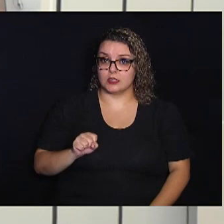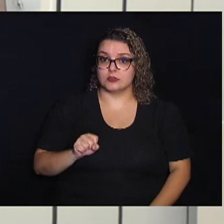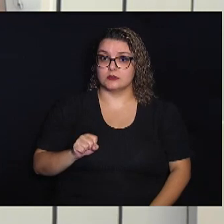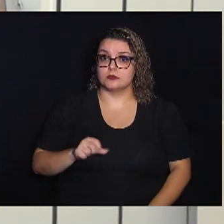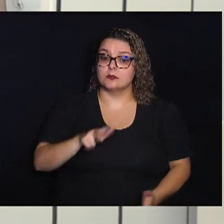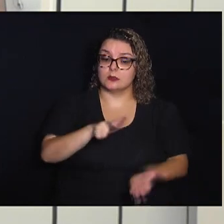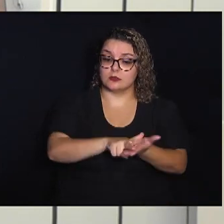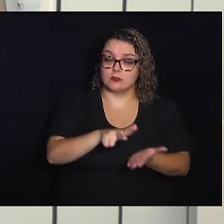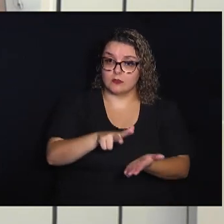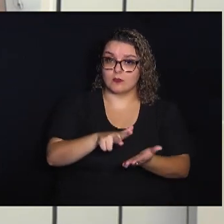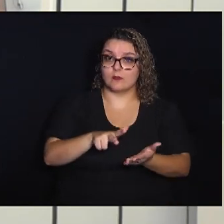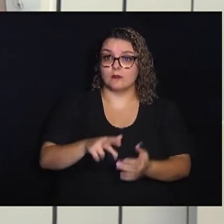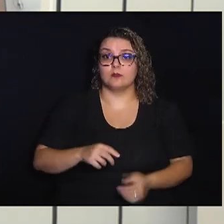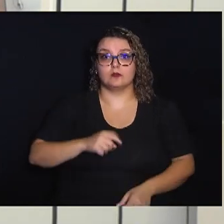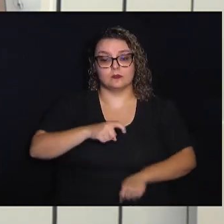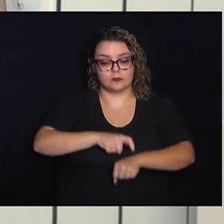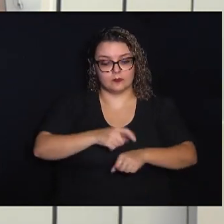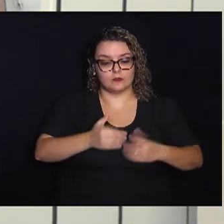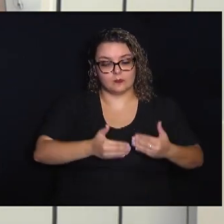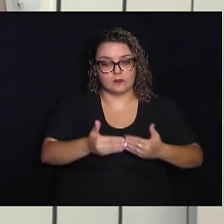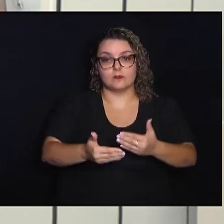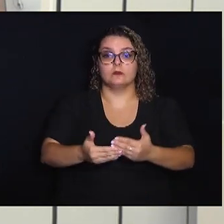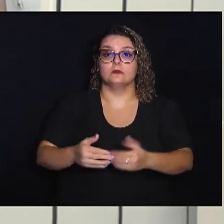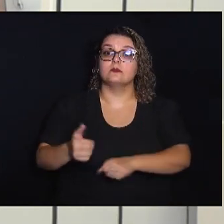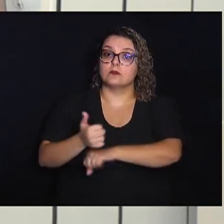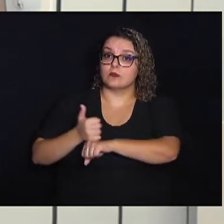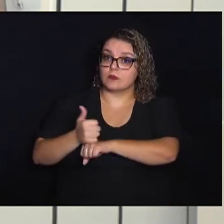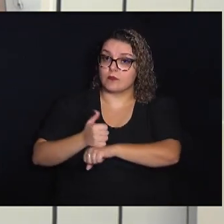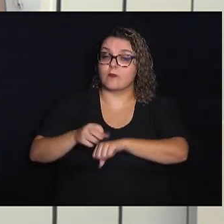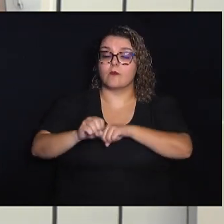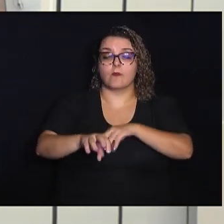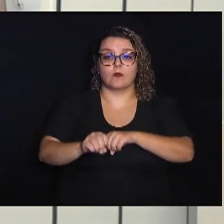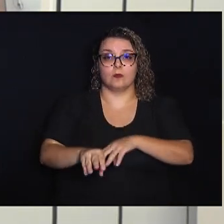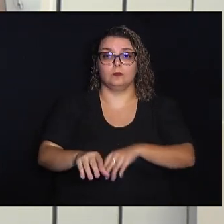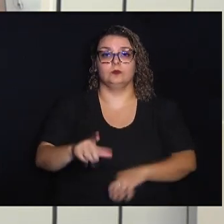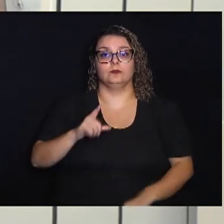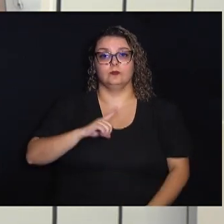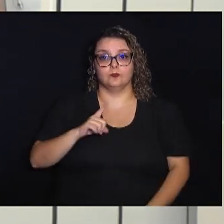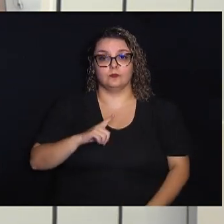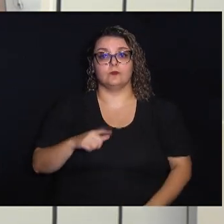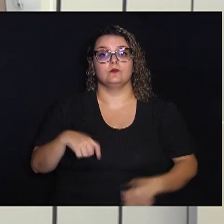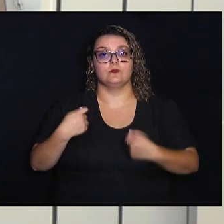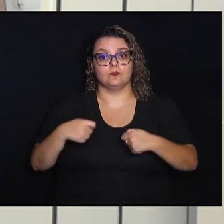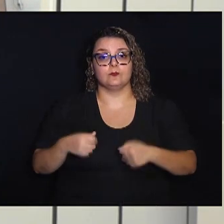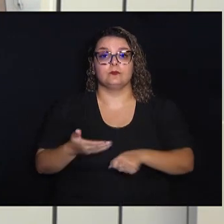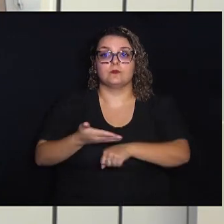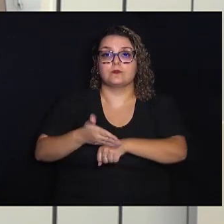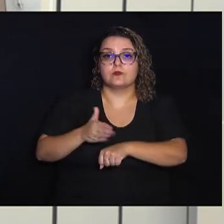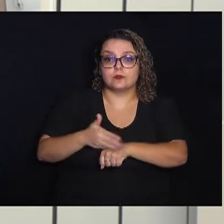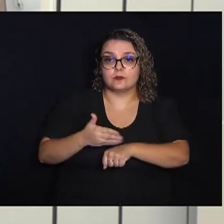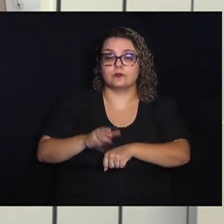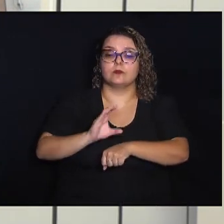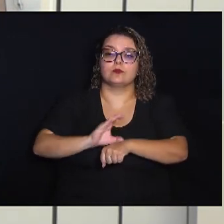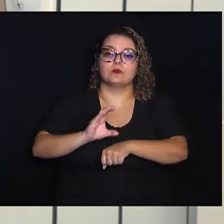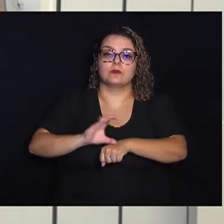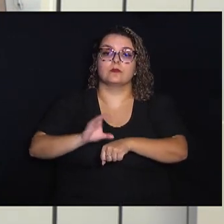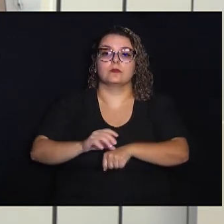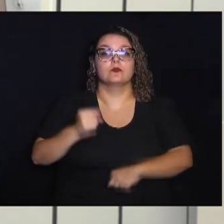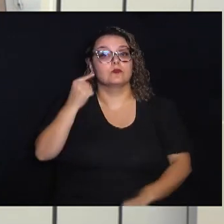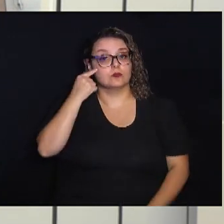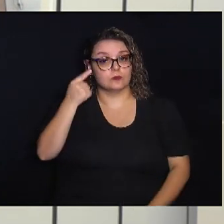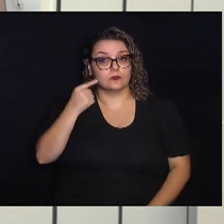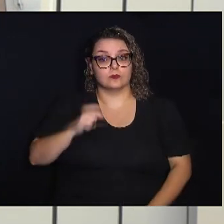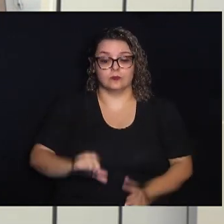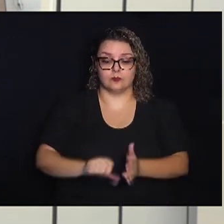regulamentar a periodicidade com que os profissionais de educação deverão se submeter ao curso de noções básicas